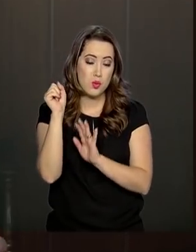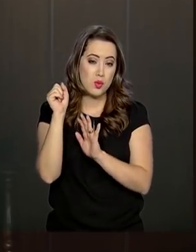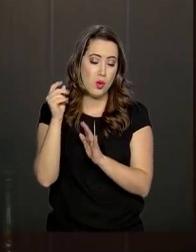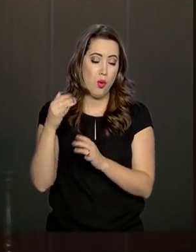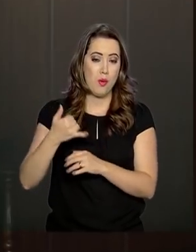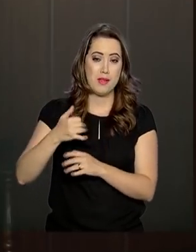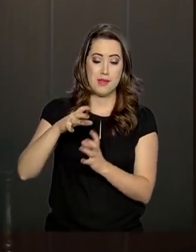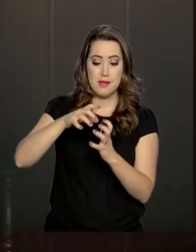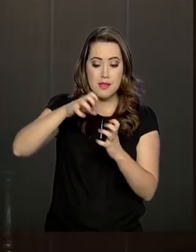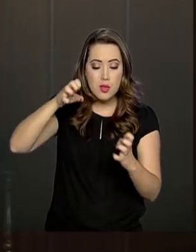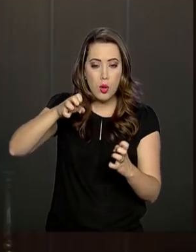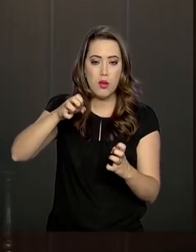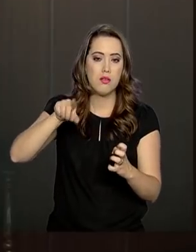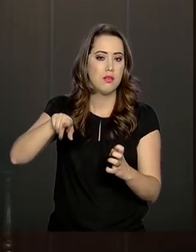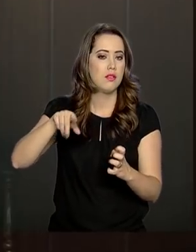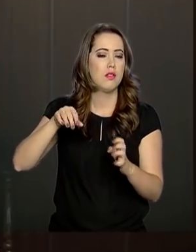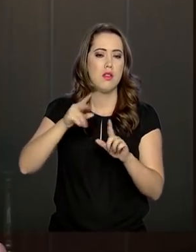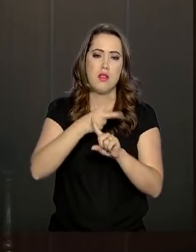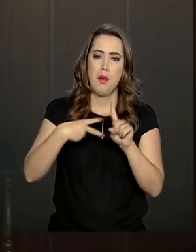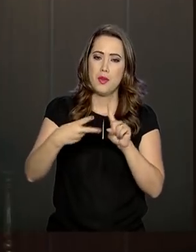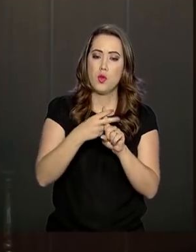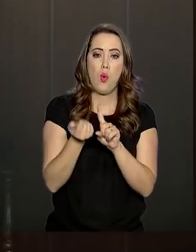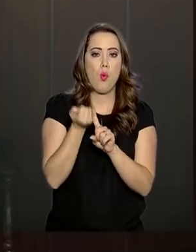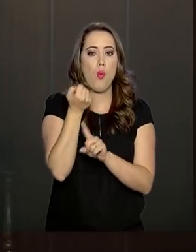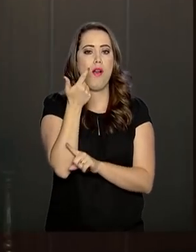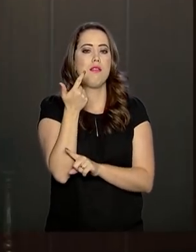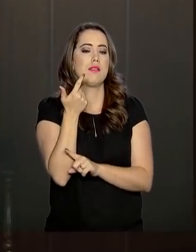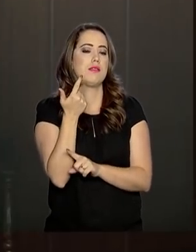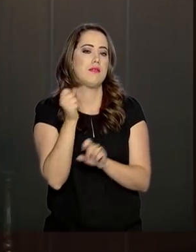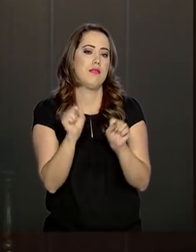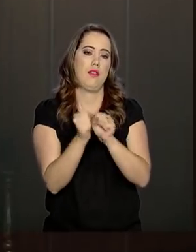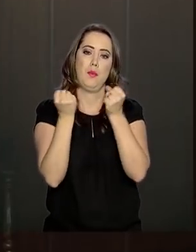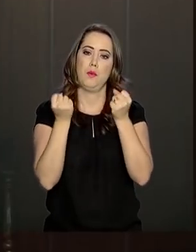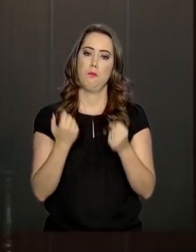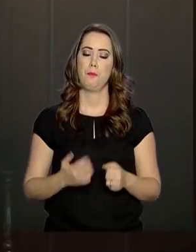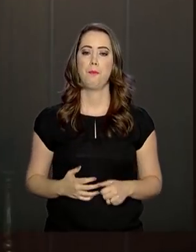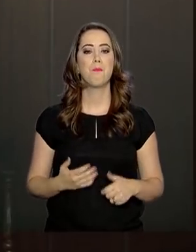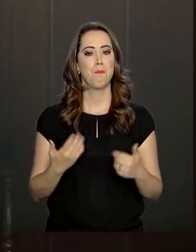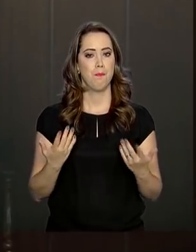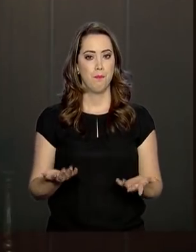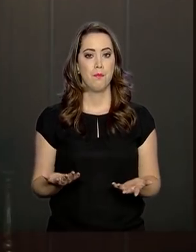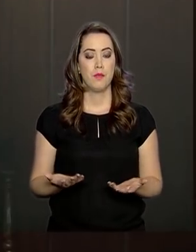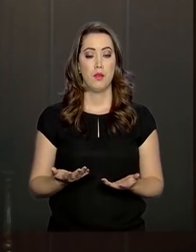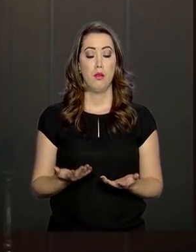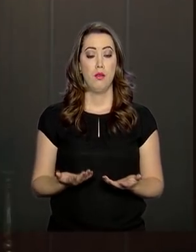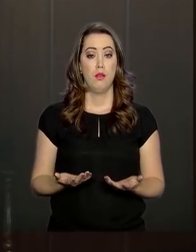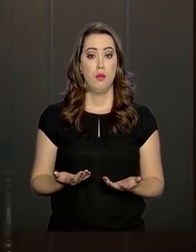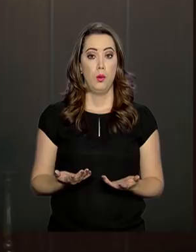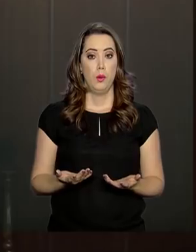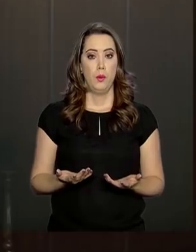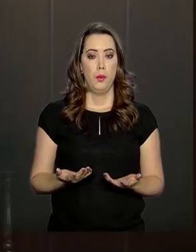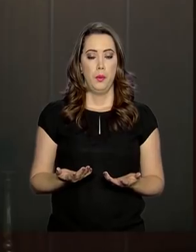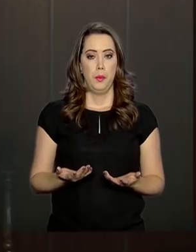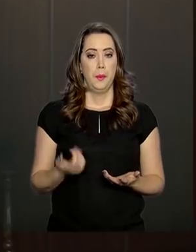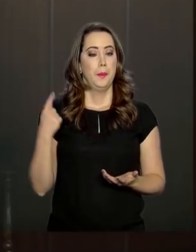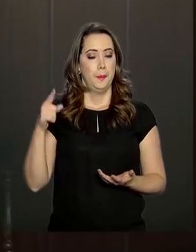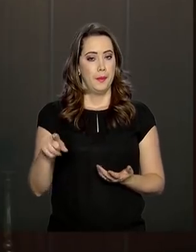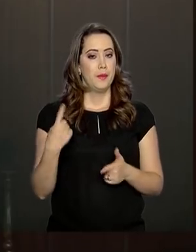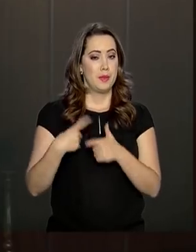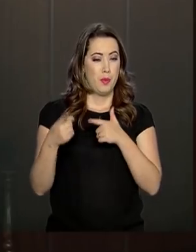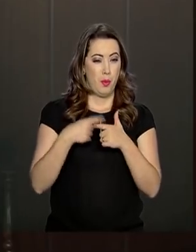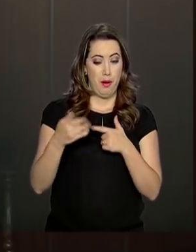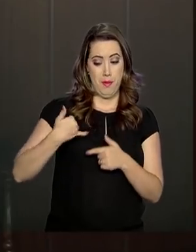já está às vésperas de um colapso financeiro. Então, essa bomba